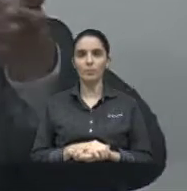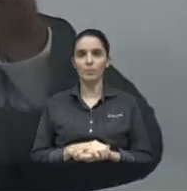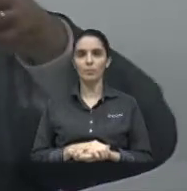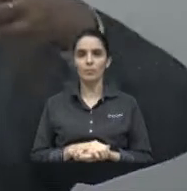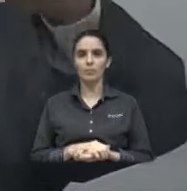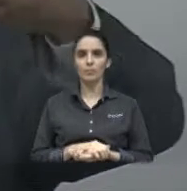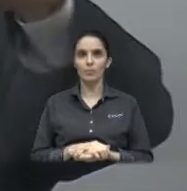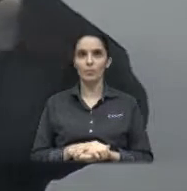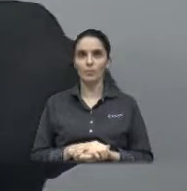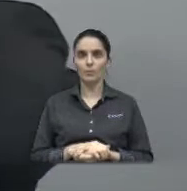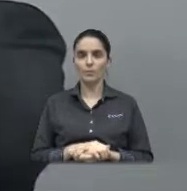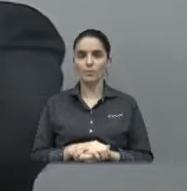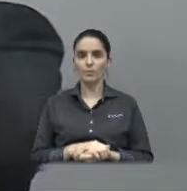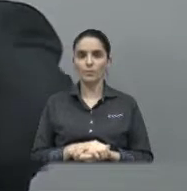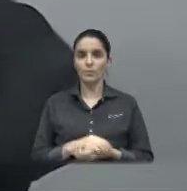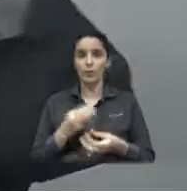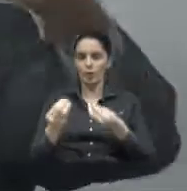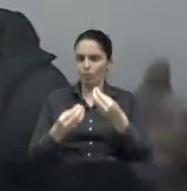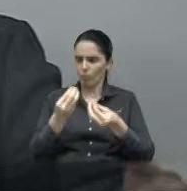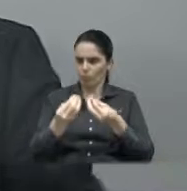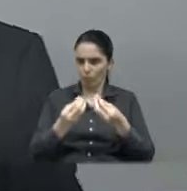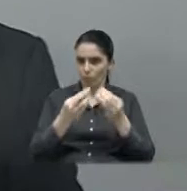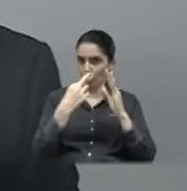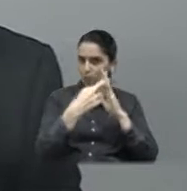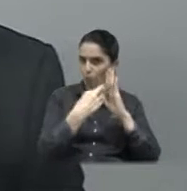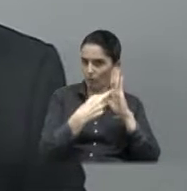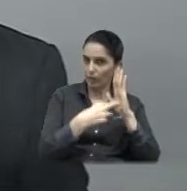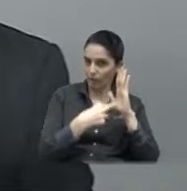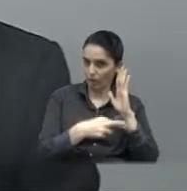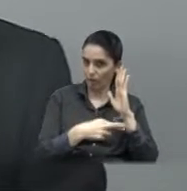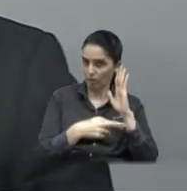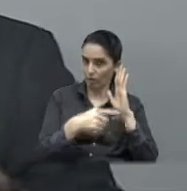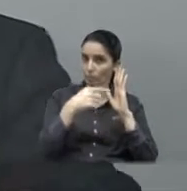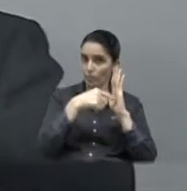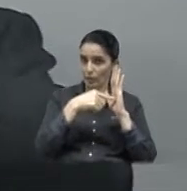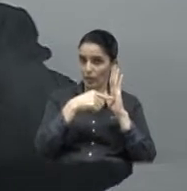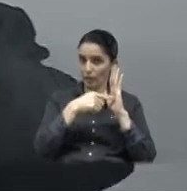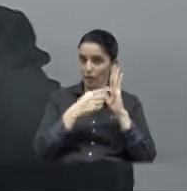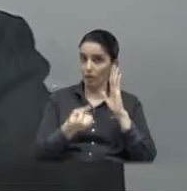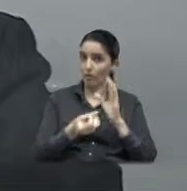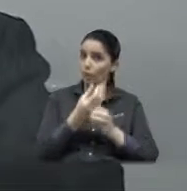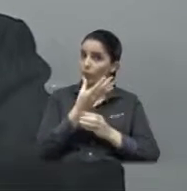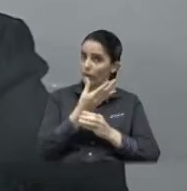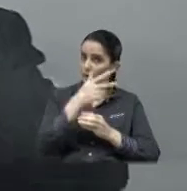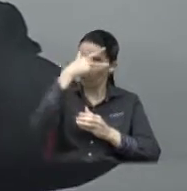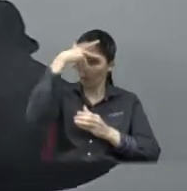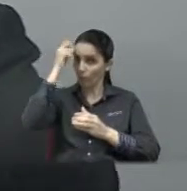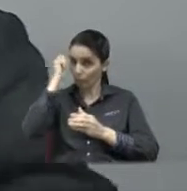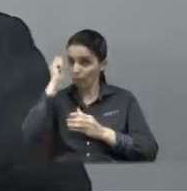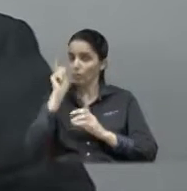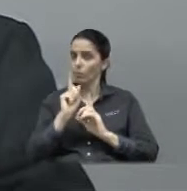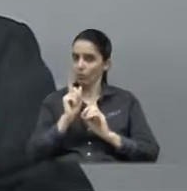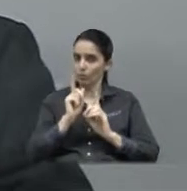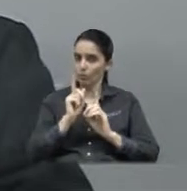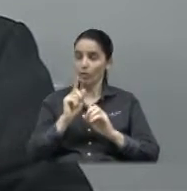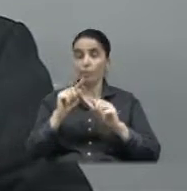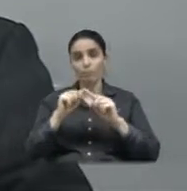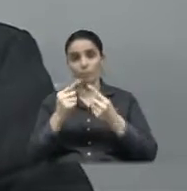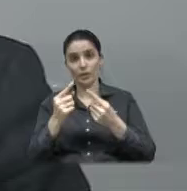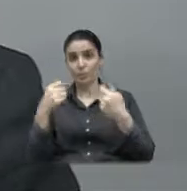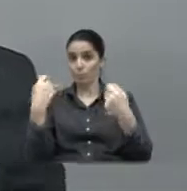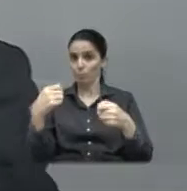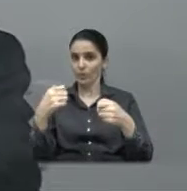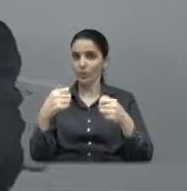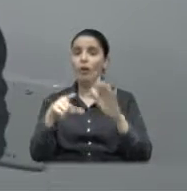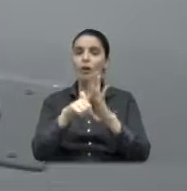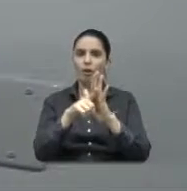das diretrizes que isso será feito através do Executivo, é importante que haja lei. Porque